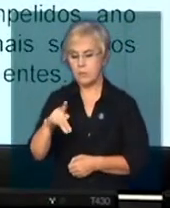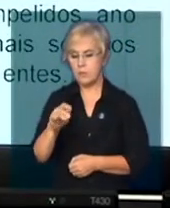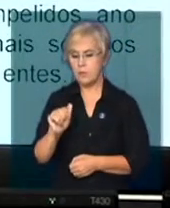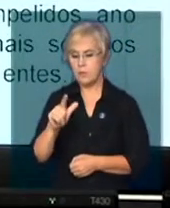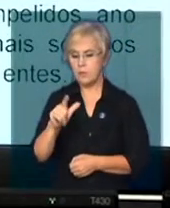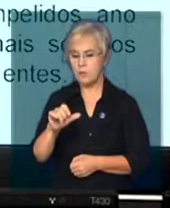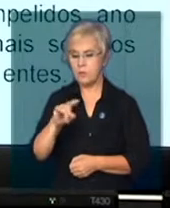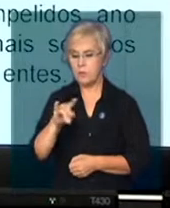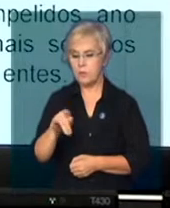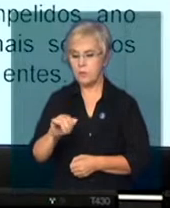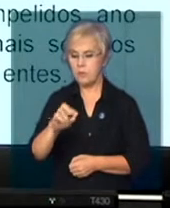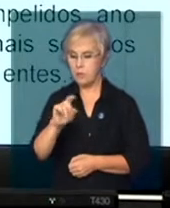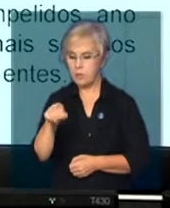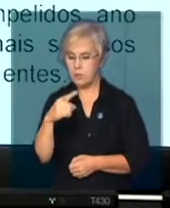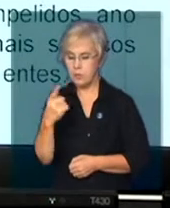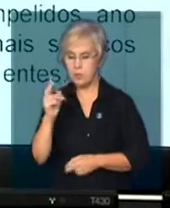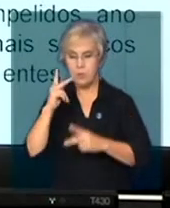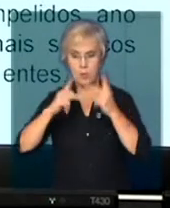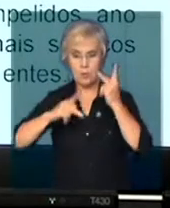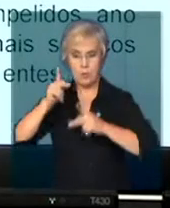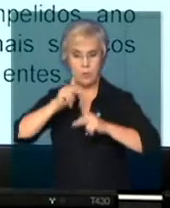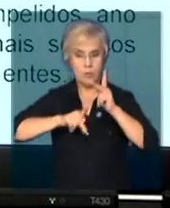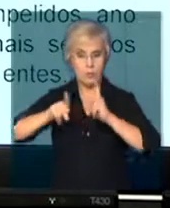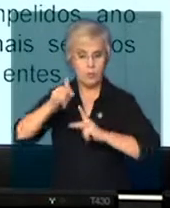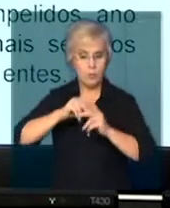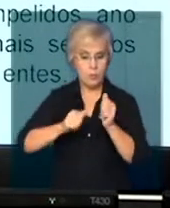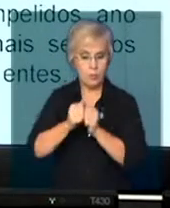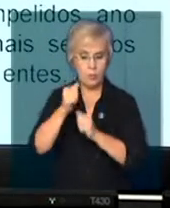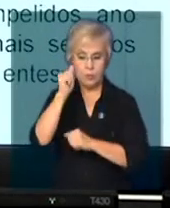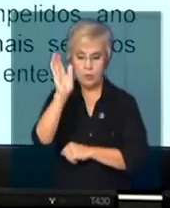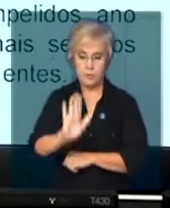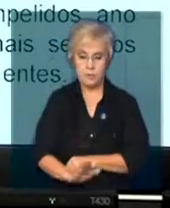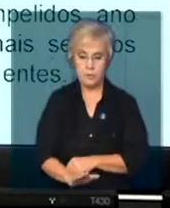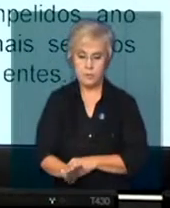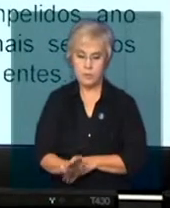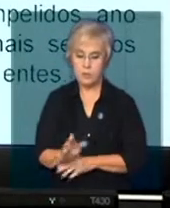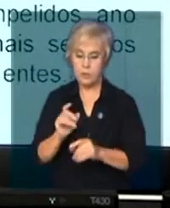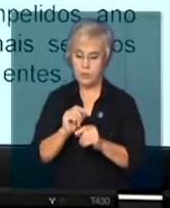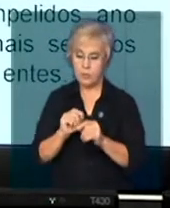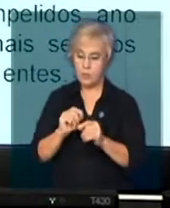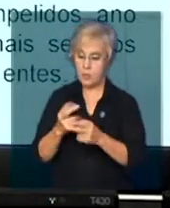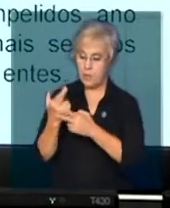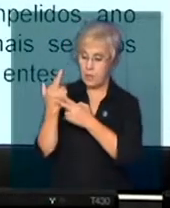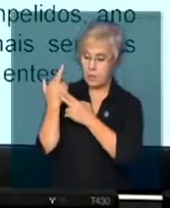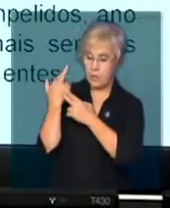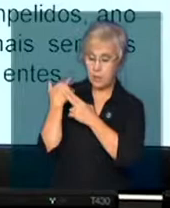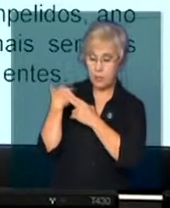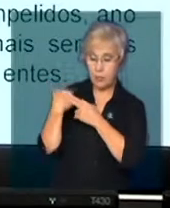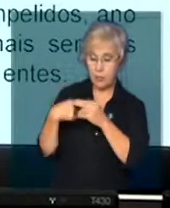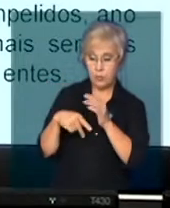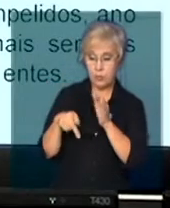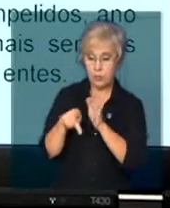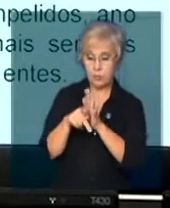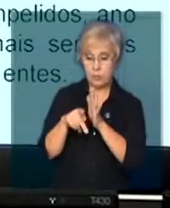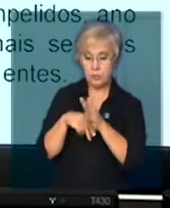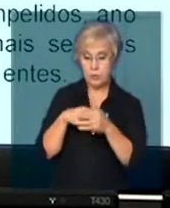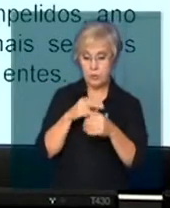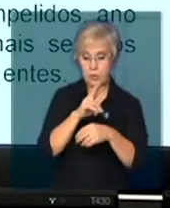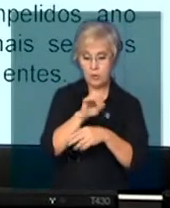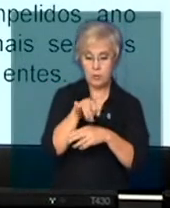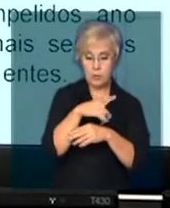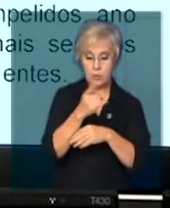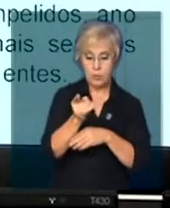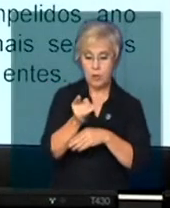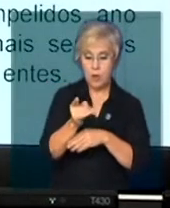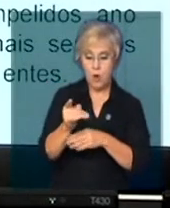municipalização das políticas públicas no Brasil, a transferência da responsabilidade das mesmas, das uniões para os outros